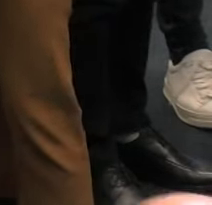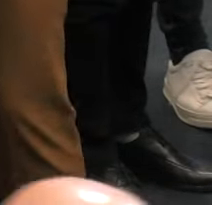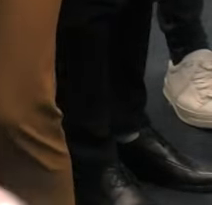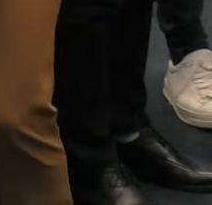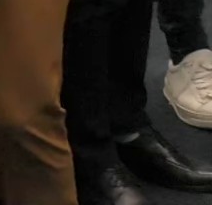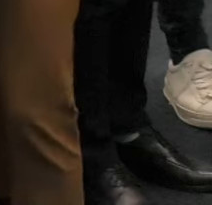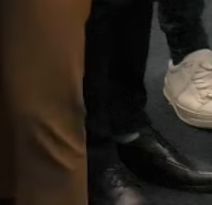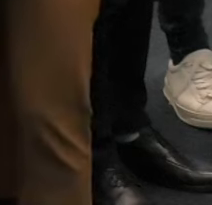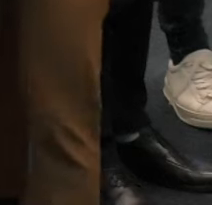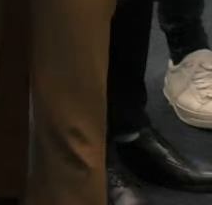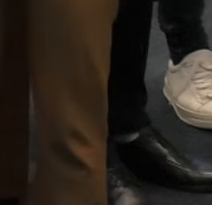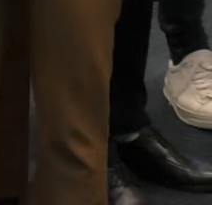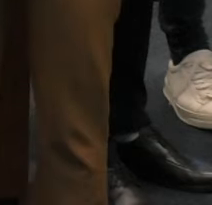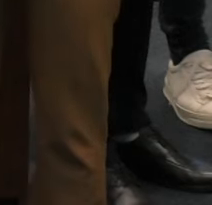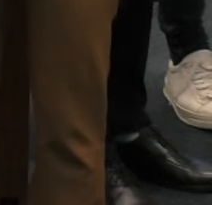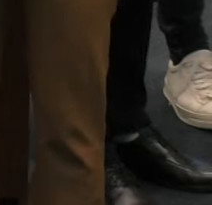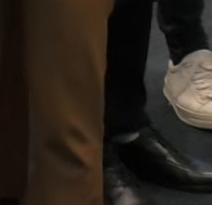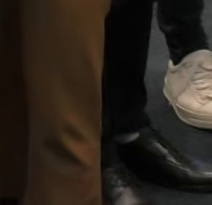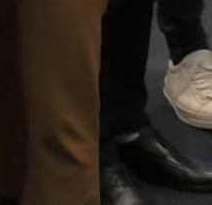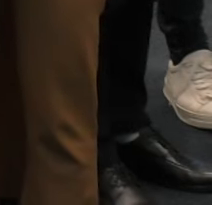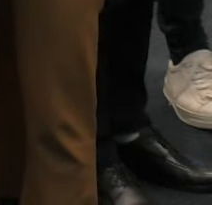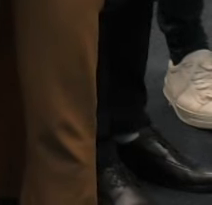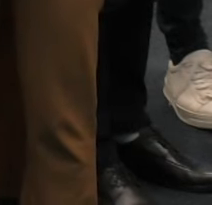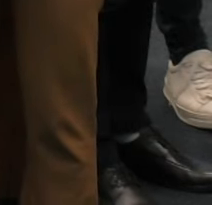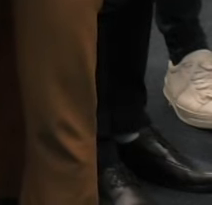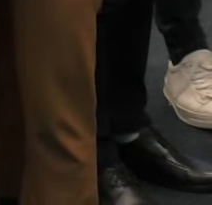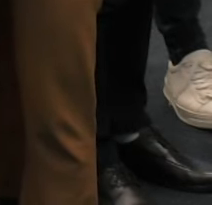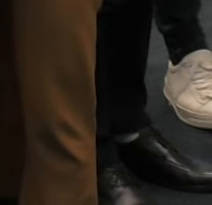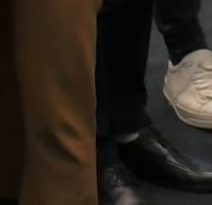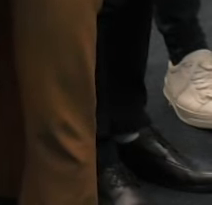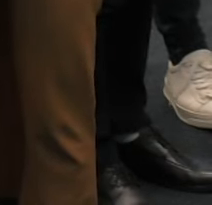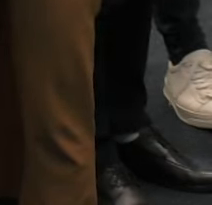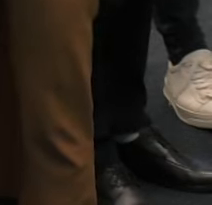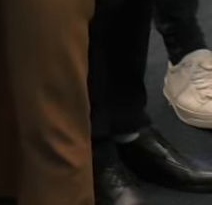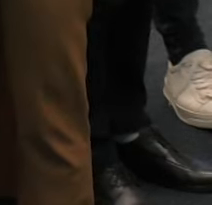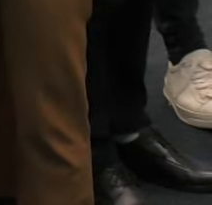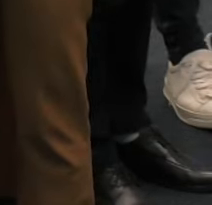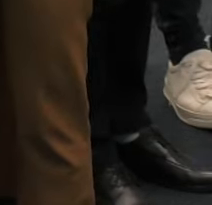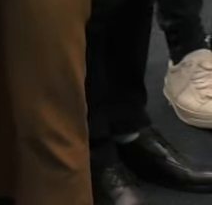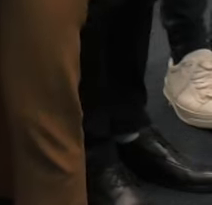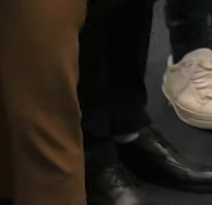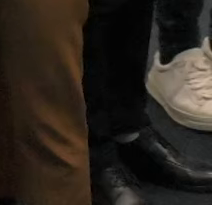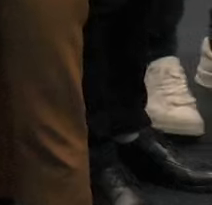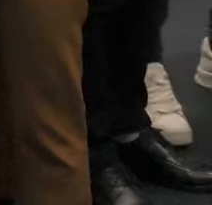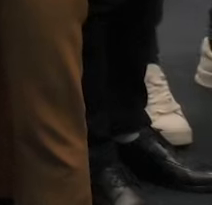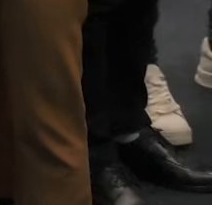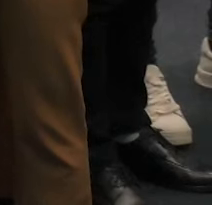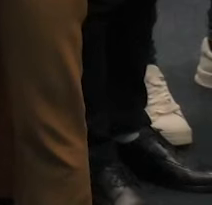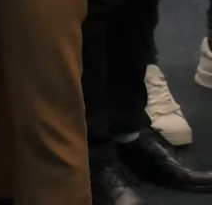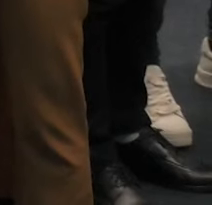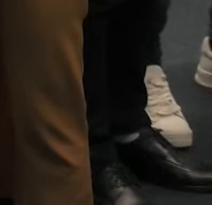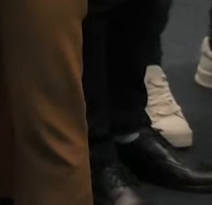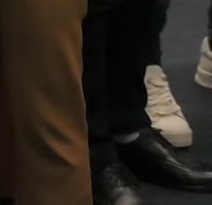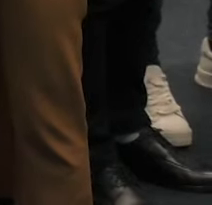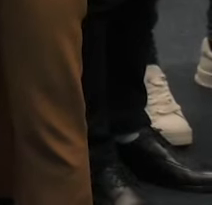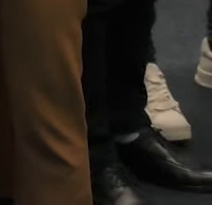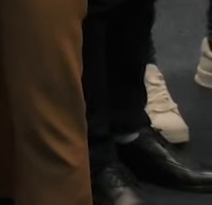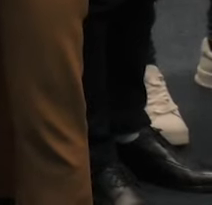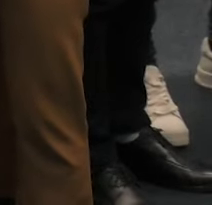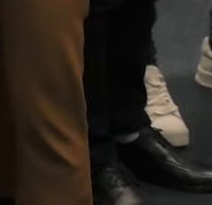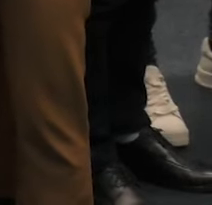está mantida a representação das entidades empresariais. Como o senhor não leu